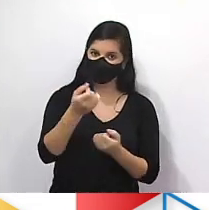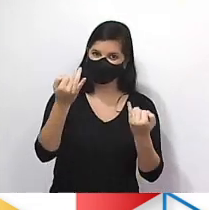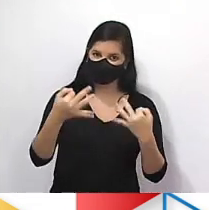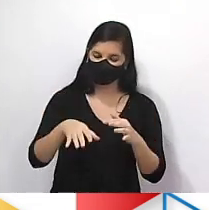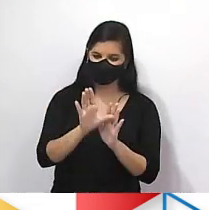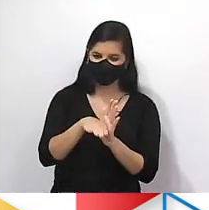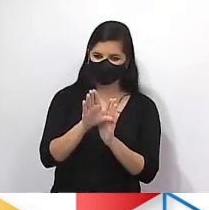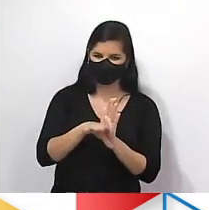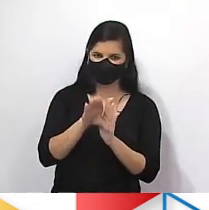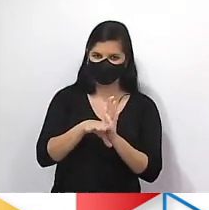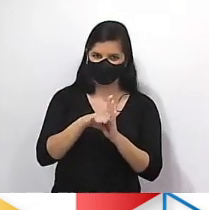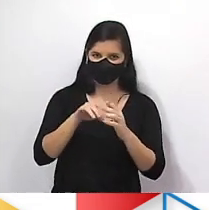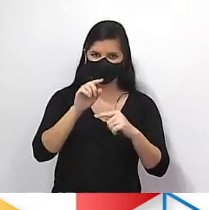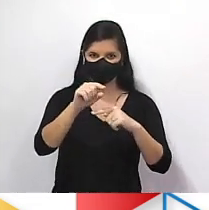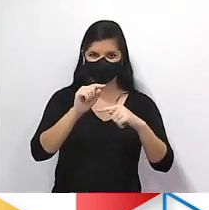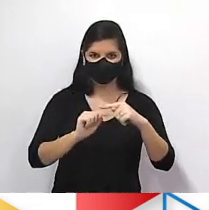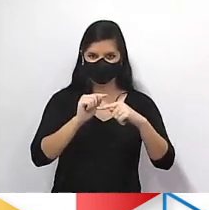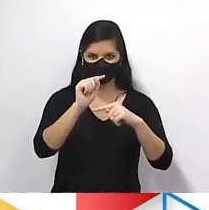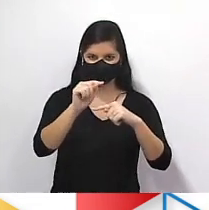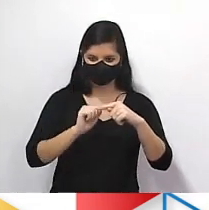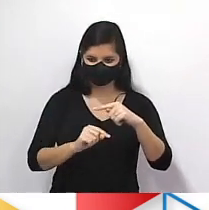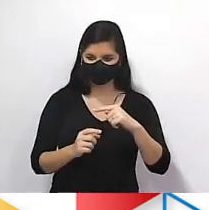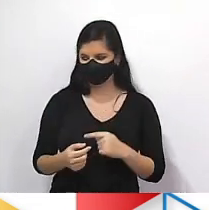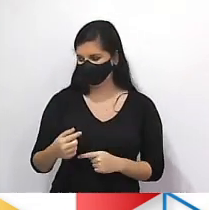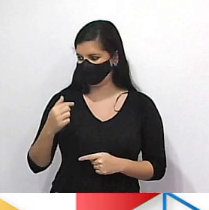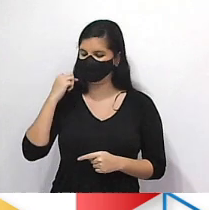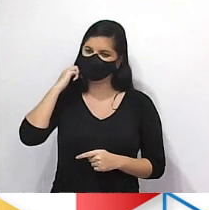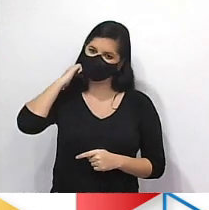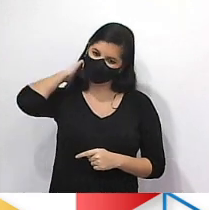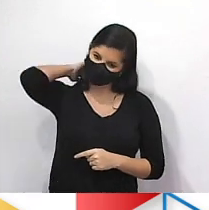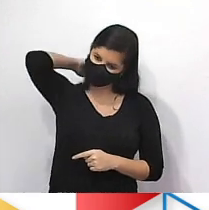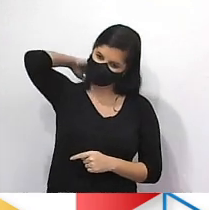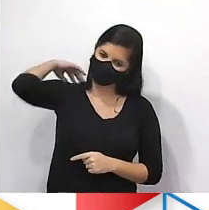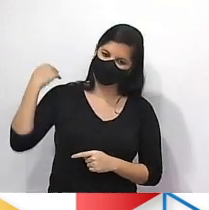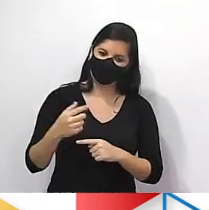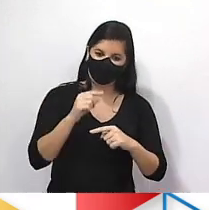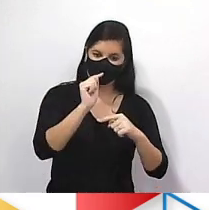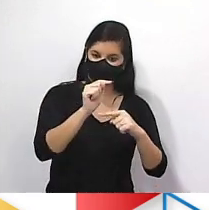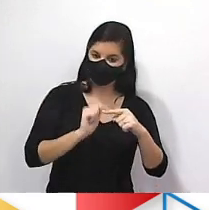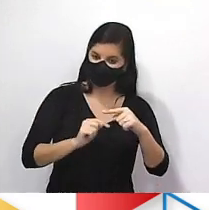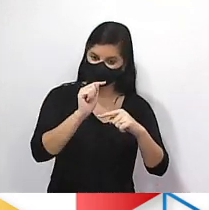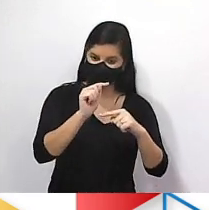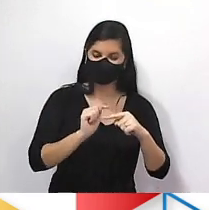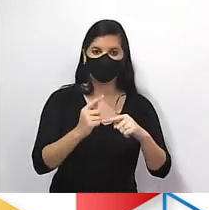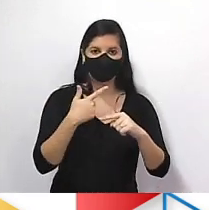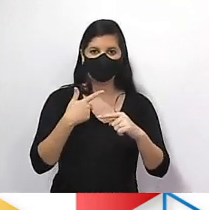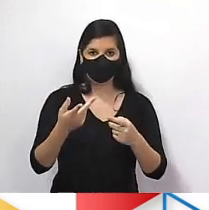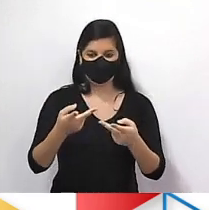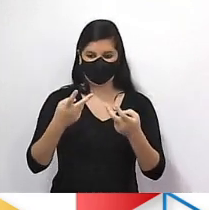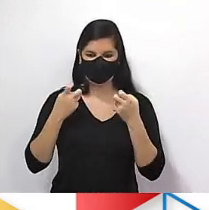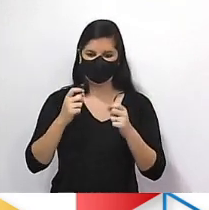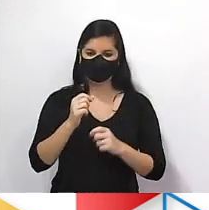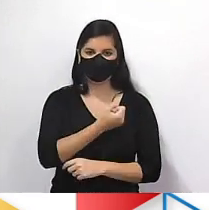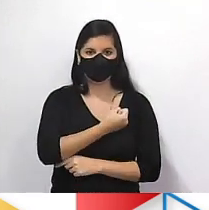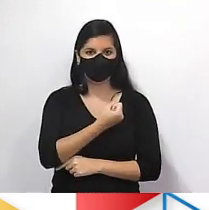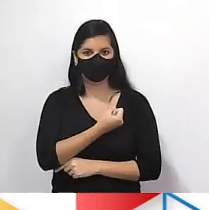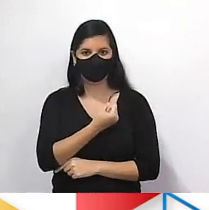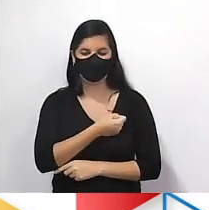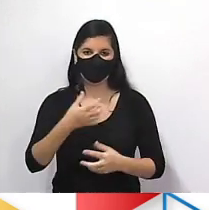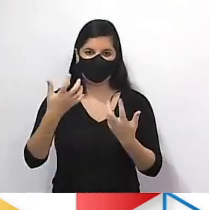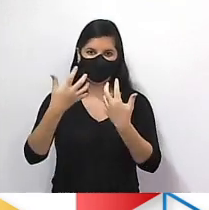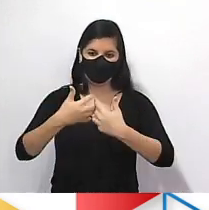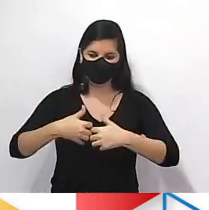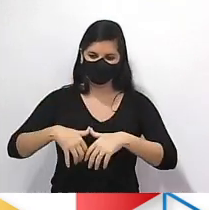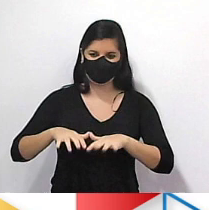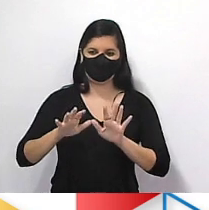sobre o conceito de fração. Essa medida fracionária, né, que nós chamamos de números naturais,